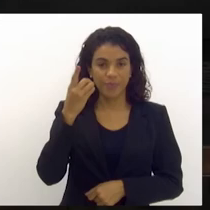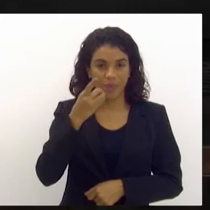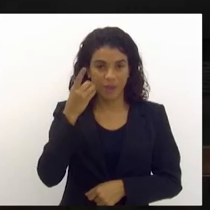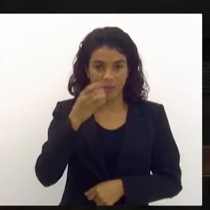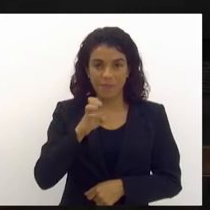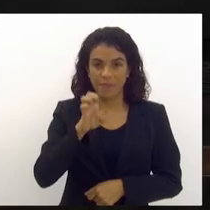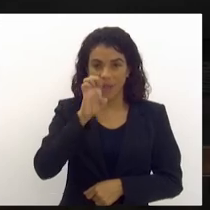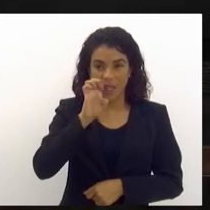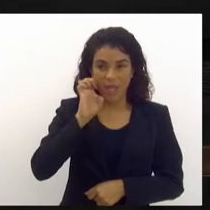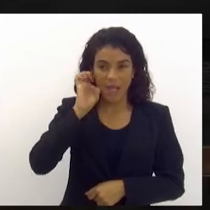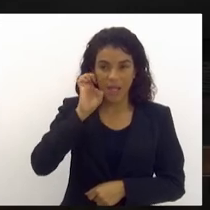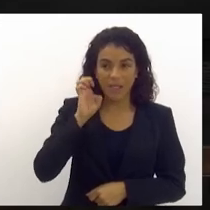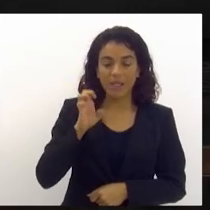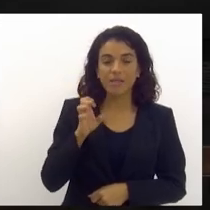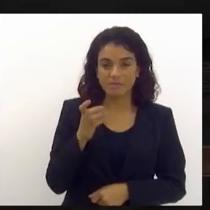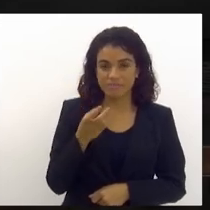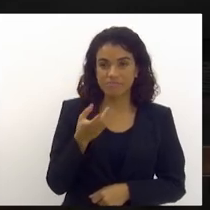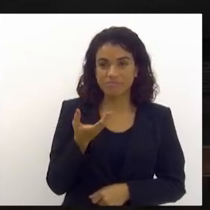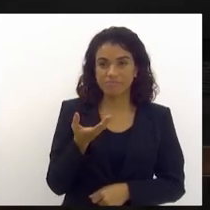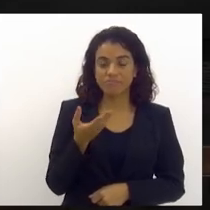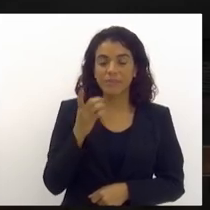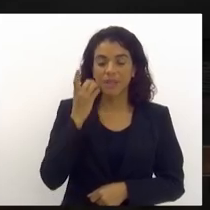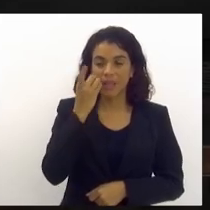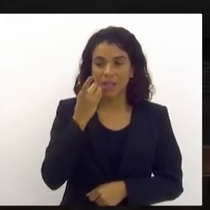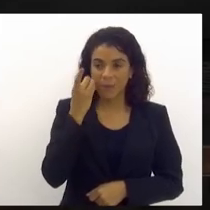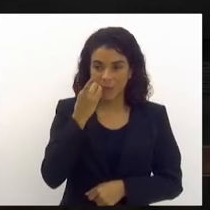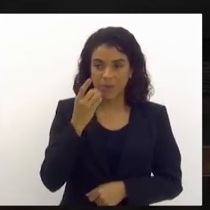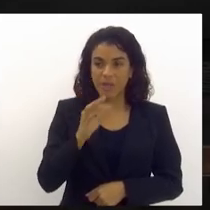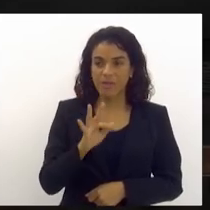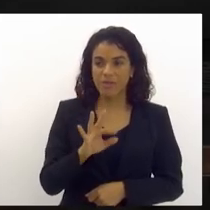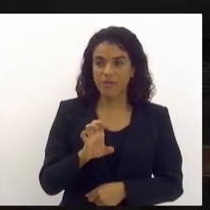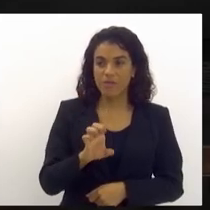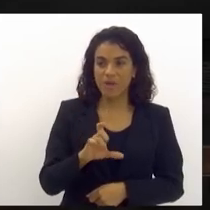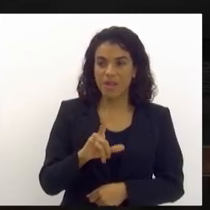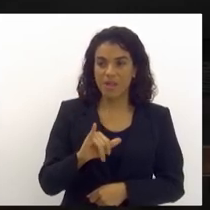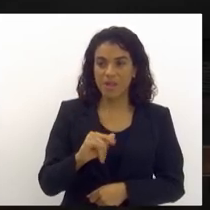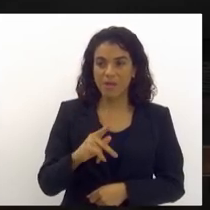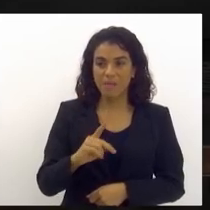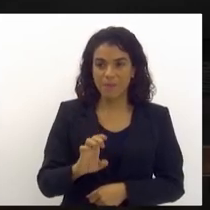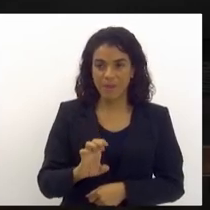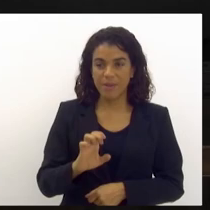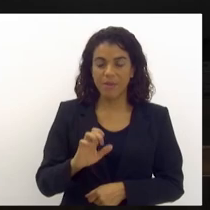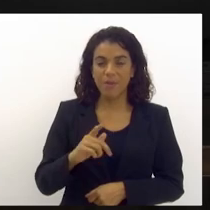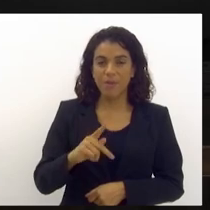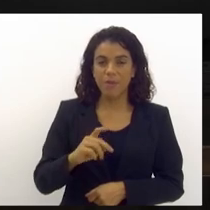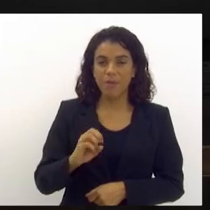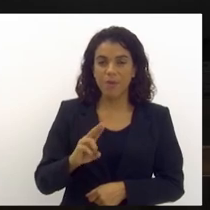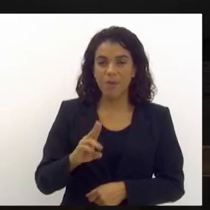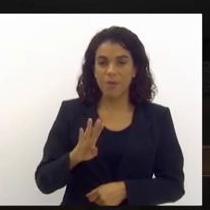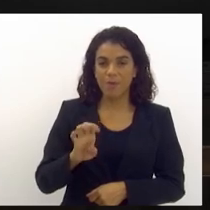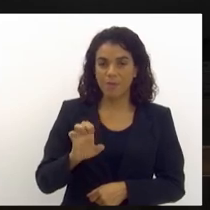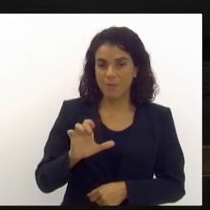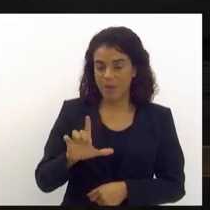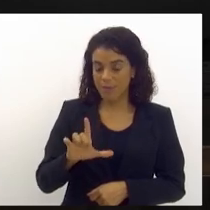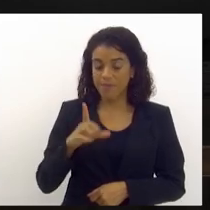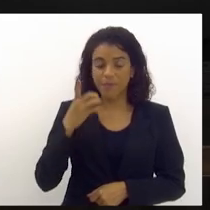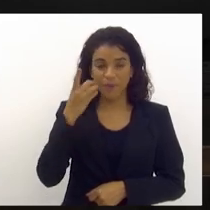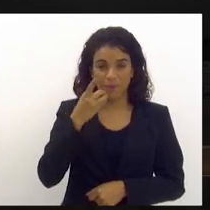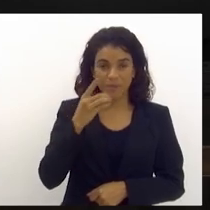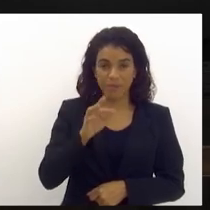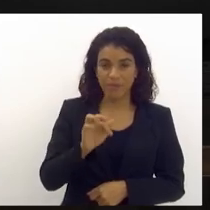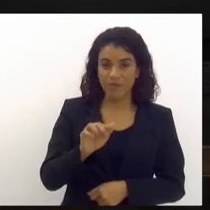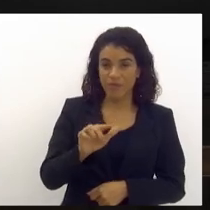Deputada Élica Takimoto. Deputado Felipe Poubel. Deputado Flávio